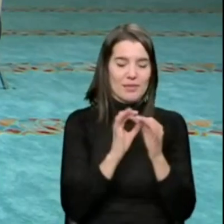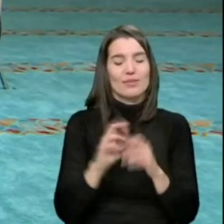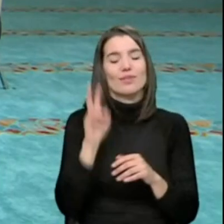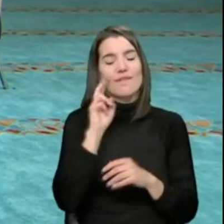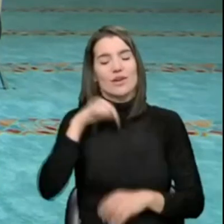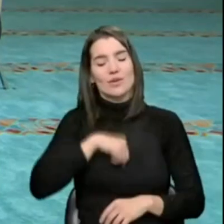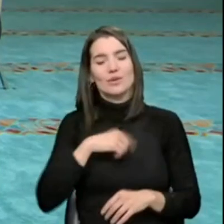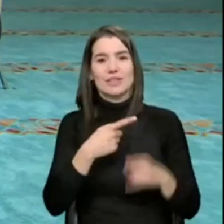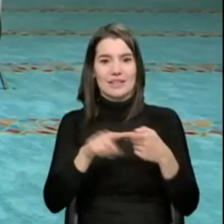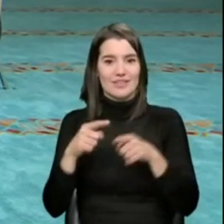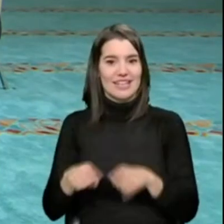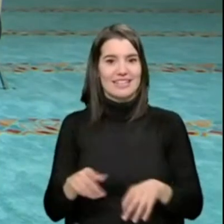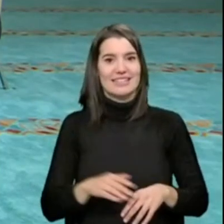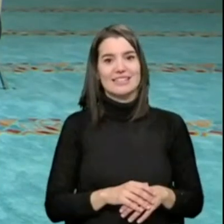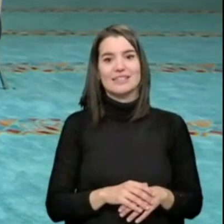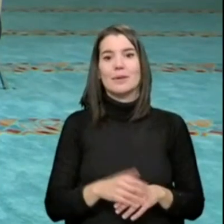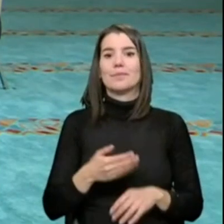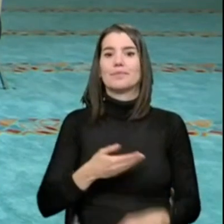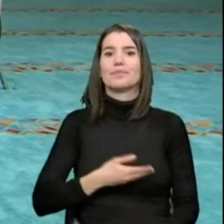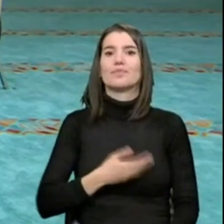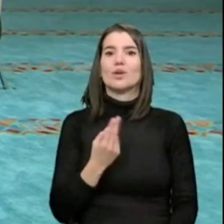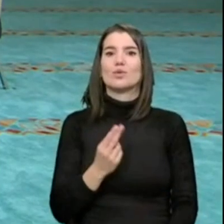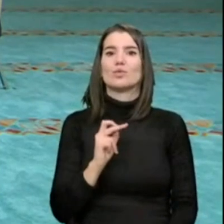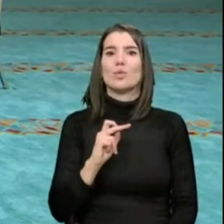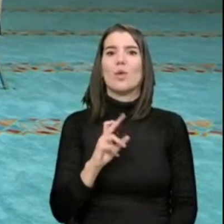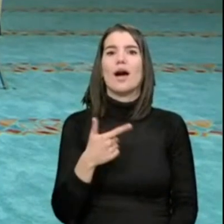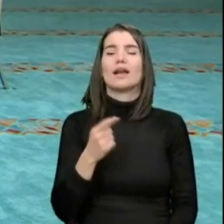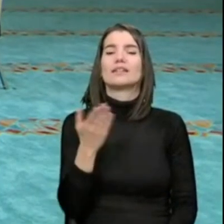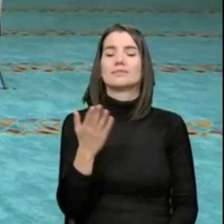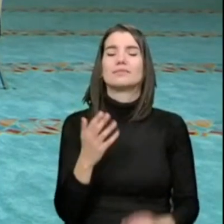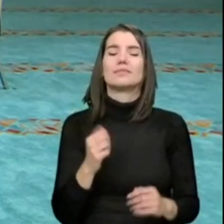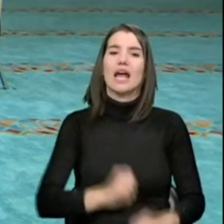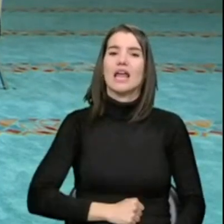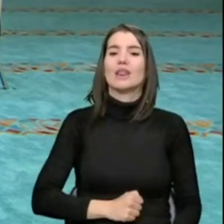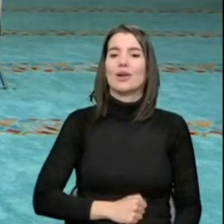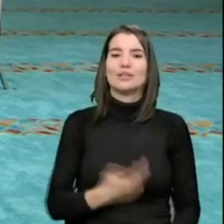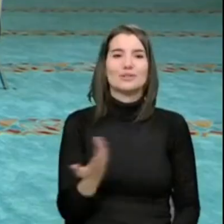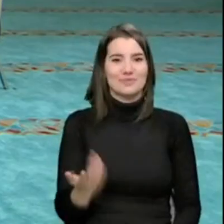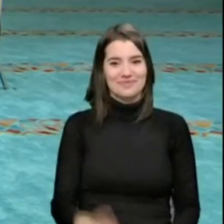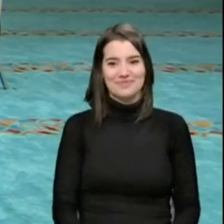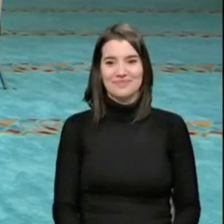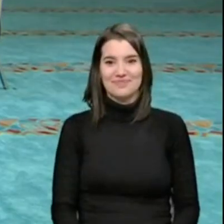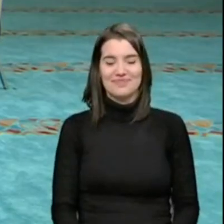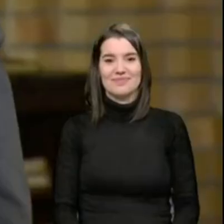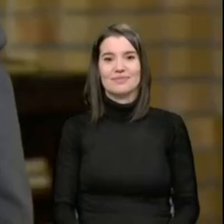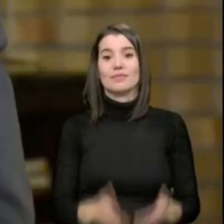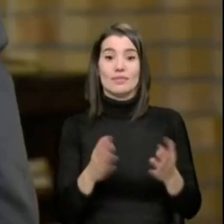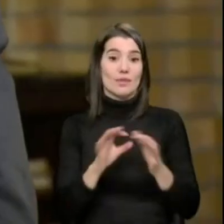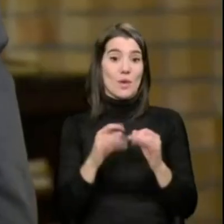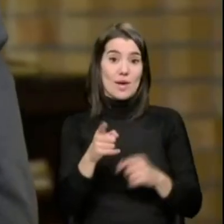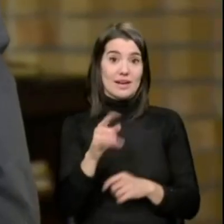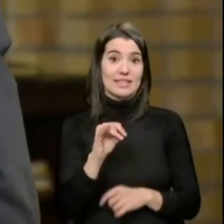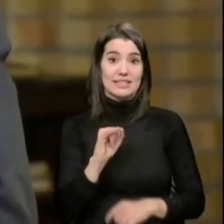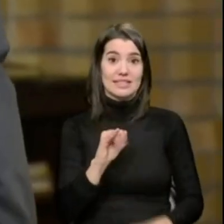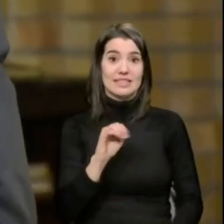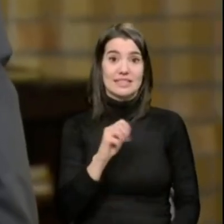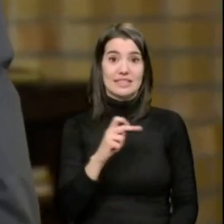nas diferenças? Duarte, e para os católicos? No fundo, quer dizer, é como dizia o Isaac,